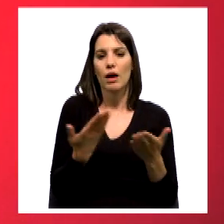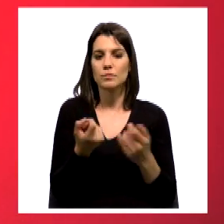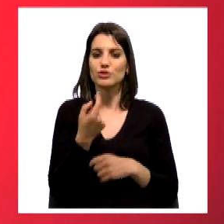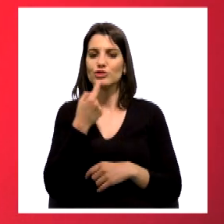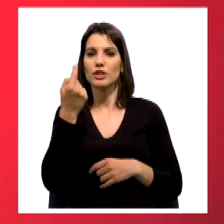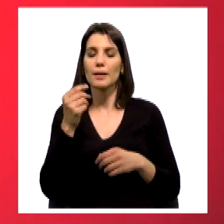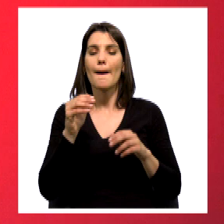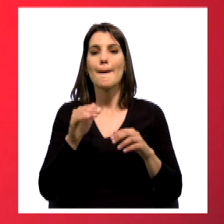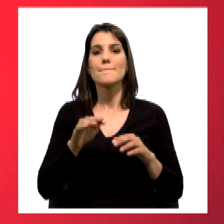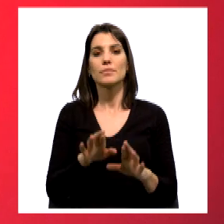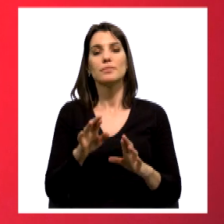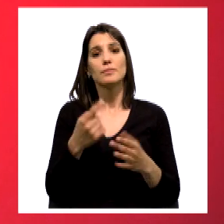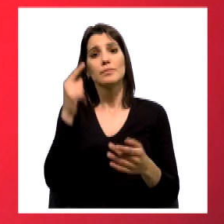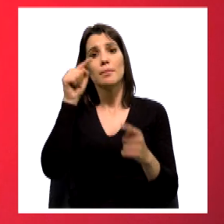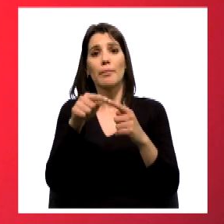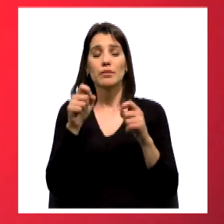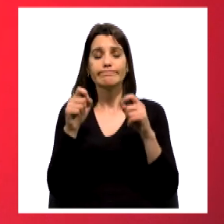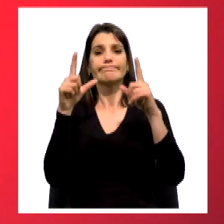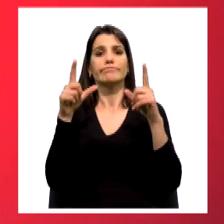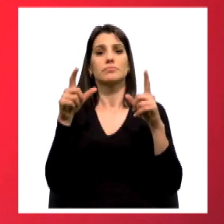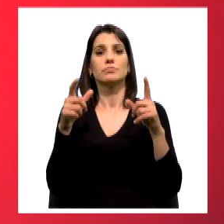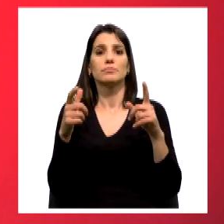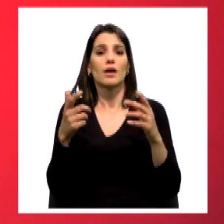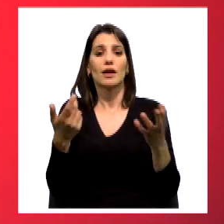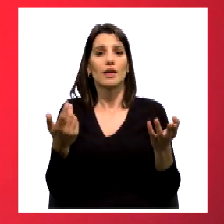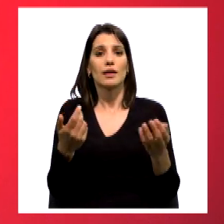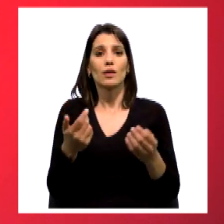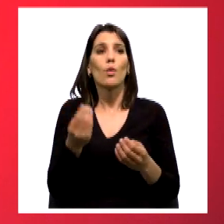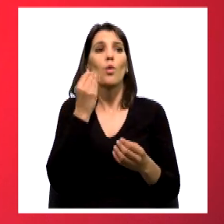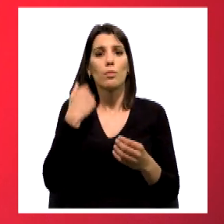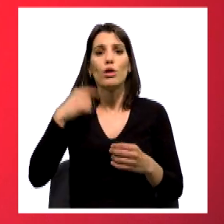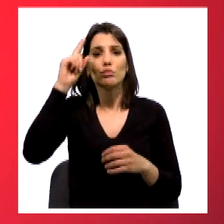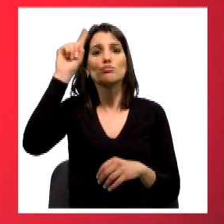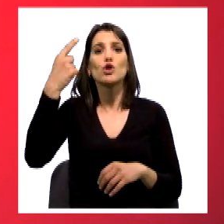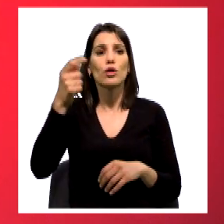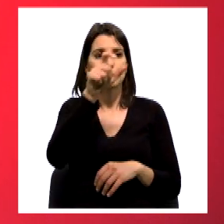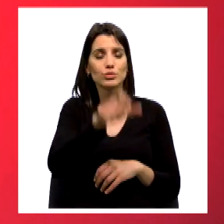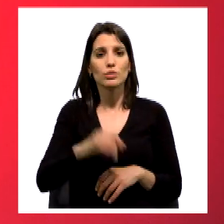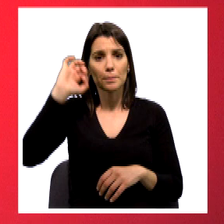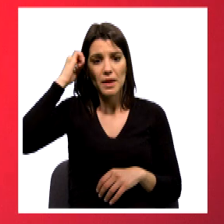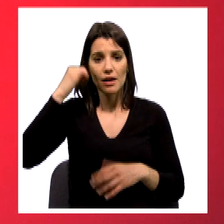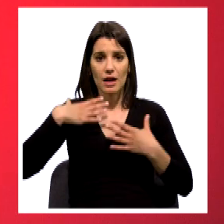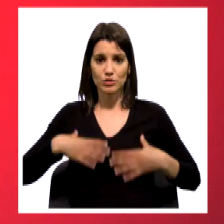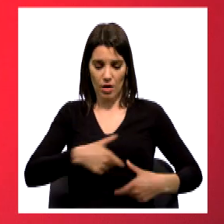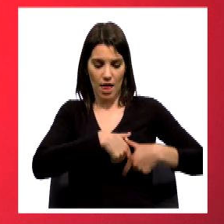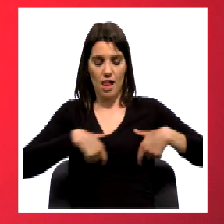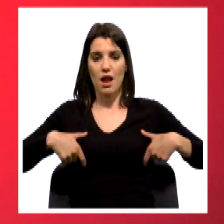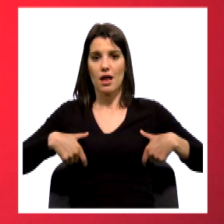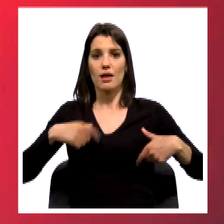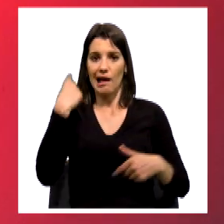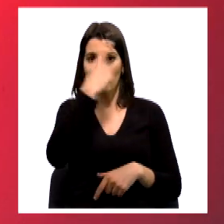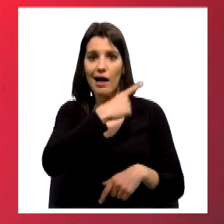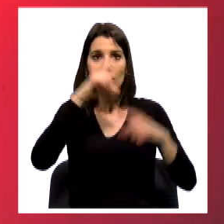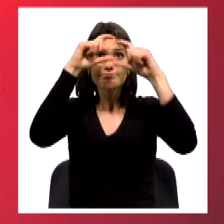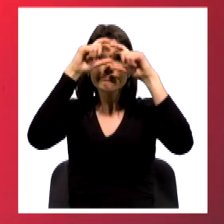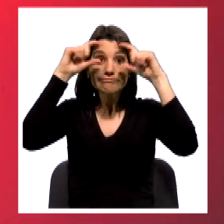que causasse alguma estranheza para alertar que nada diz que esta pessoa é uma vítima. Mas as nossas camisolas dizem.